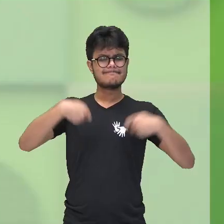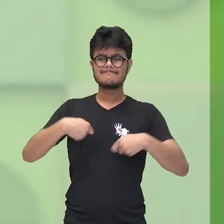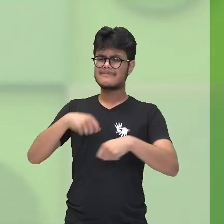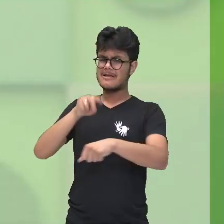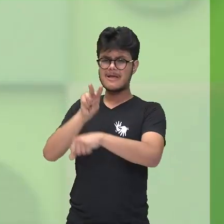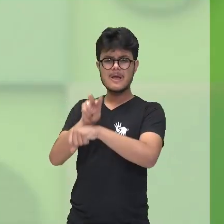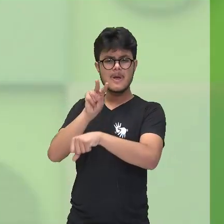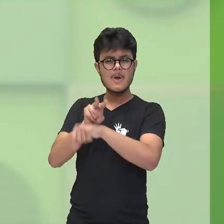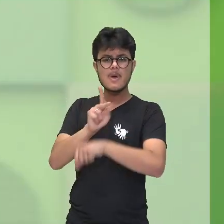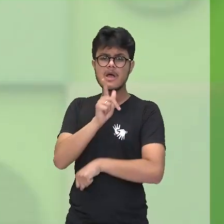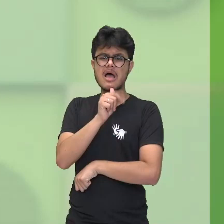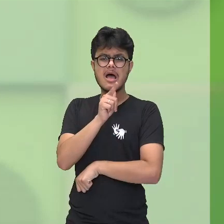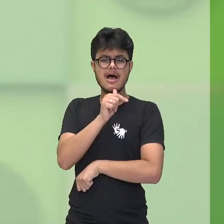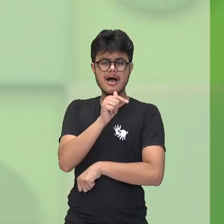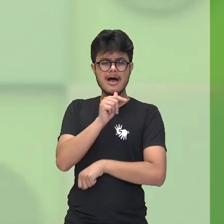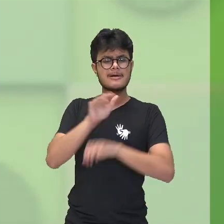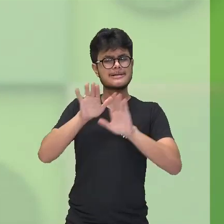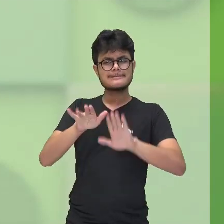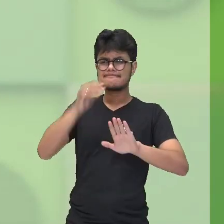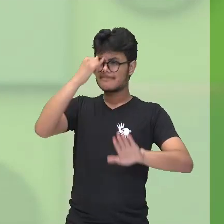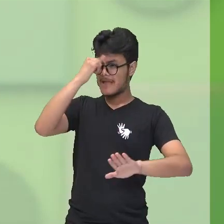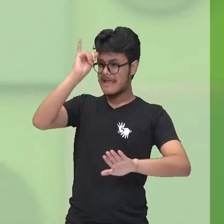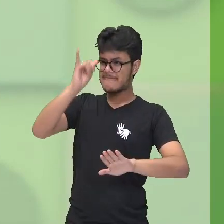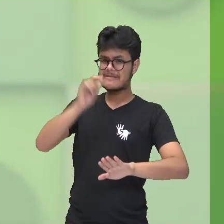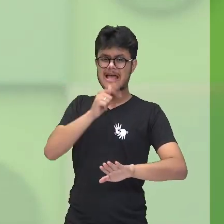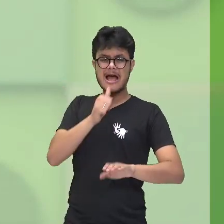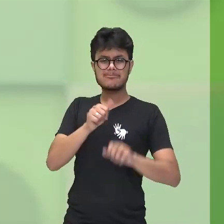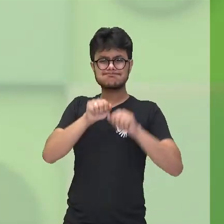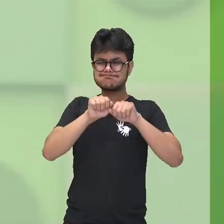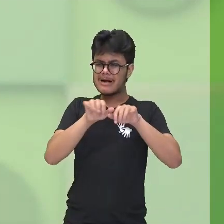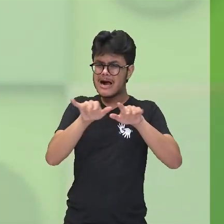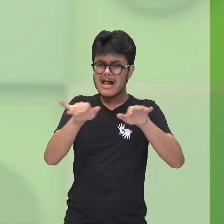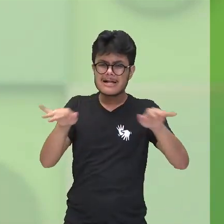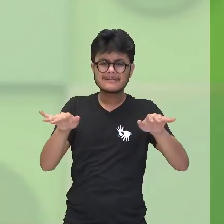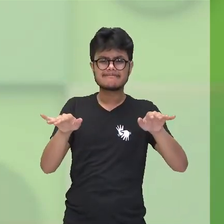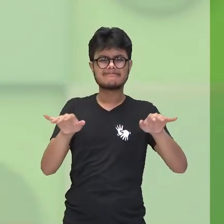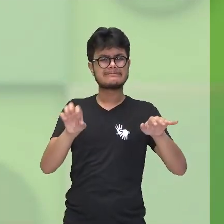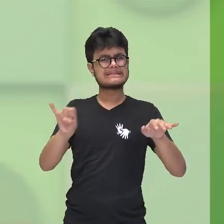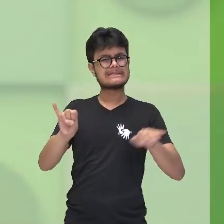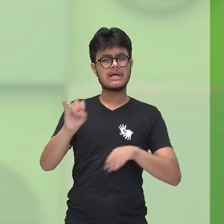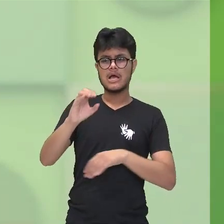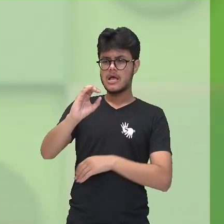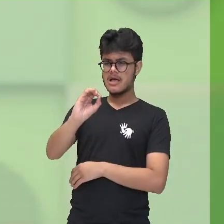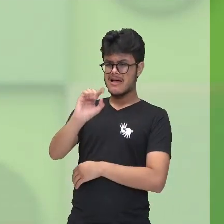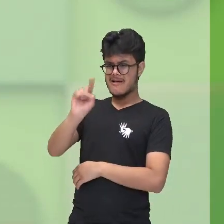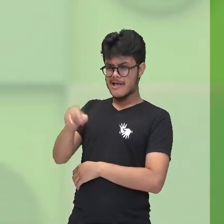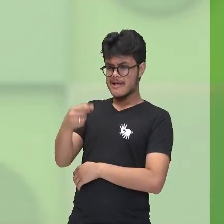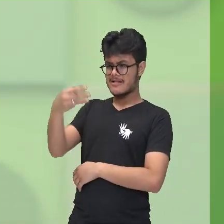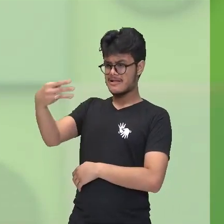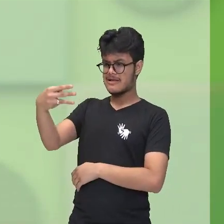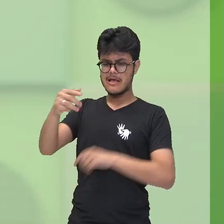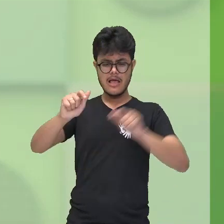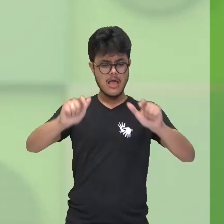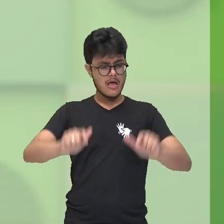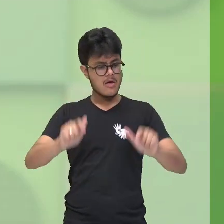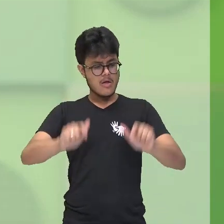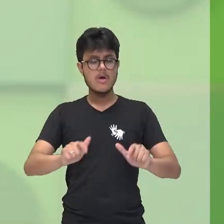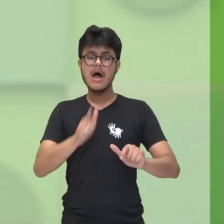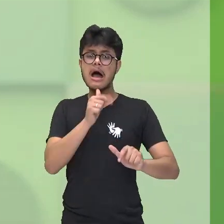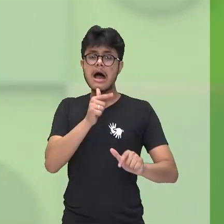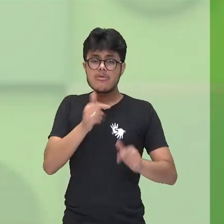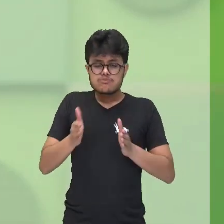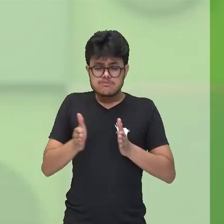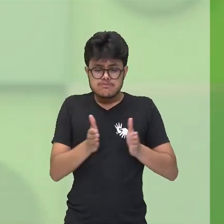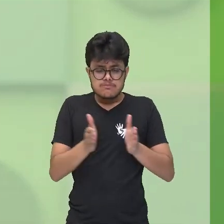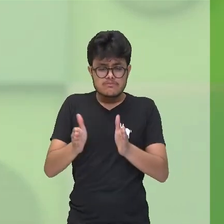água, porque de tão pouco 0,3 que está disponível nos rios e lagos, e para quem mora